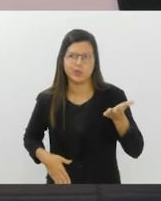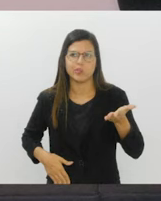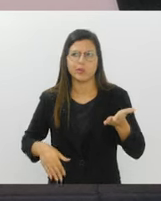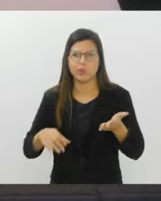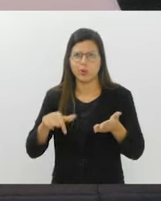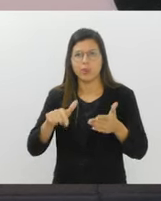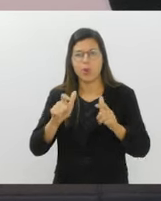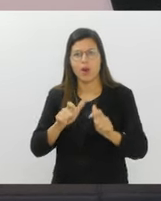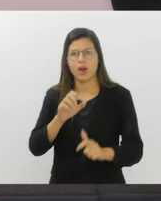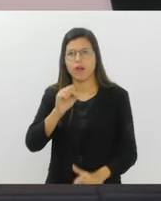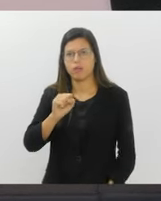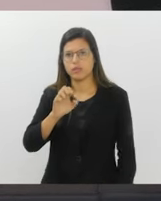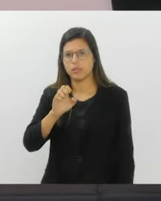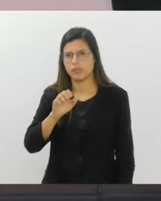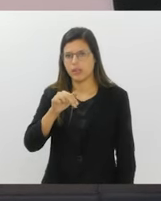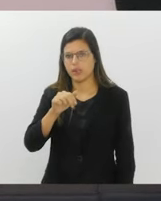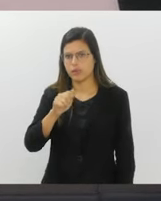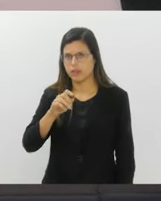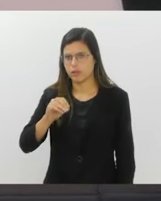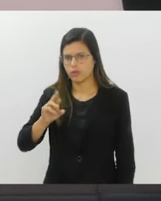foi uma delas.